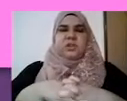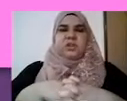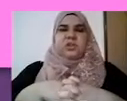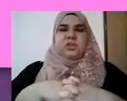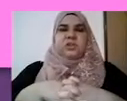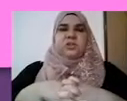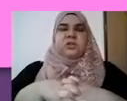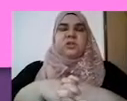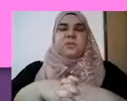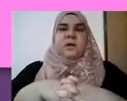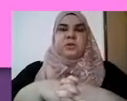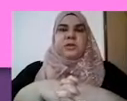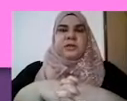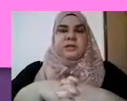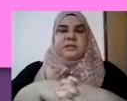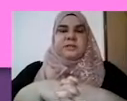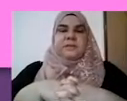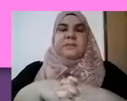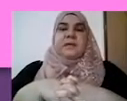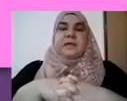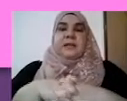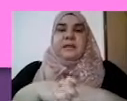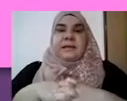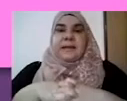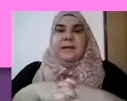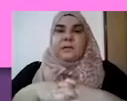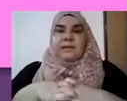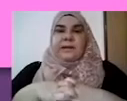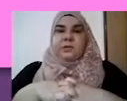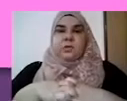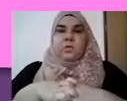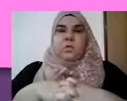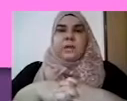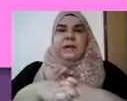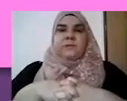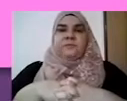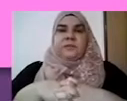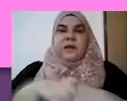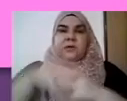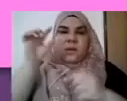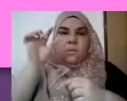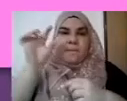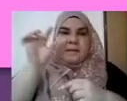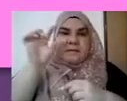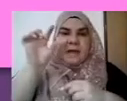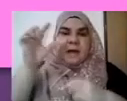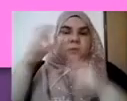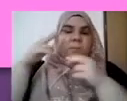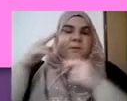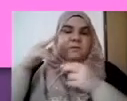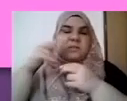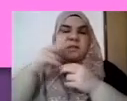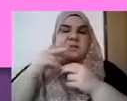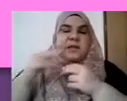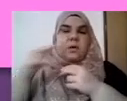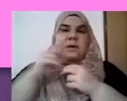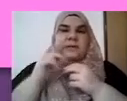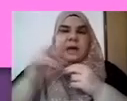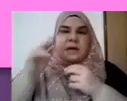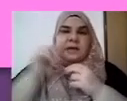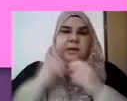pavimentações de Marjorie Heath. E lá no anexo 1, lá no final, tem um pentágono para